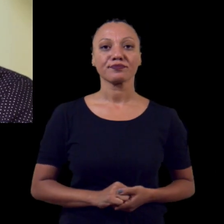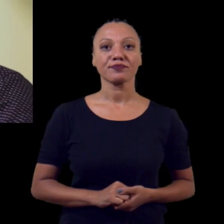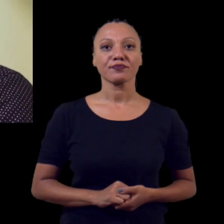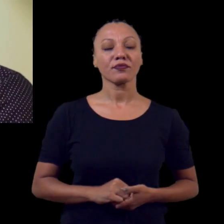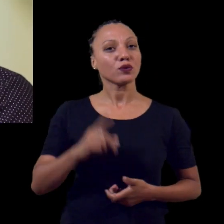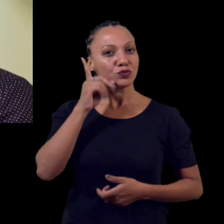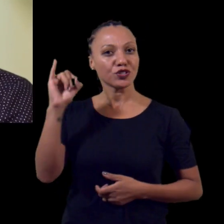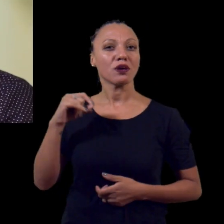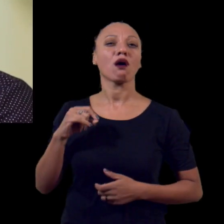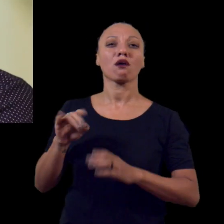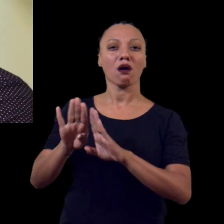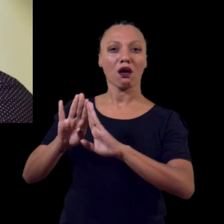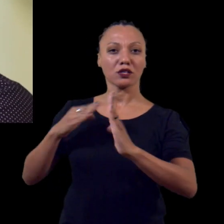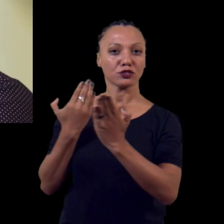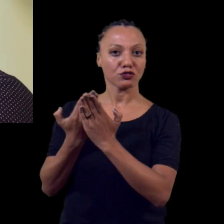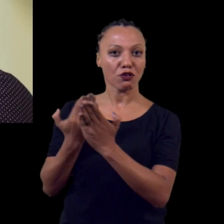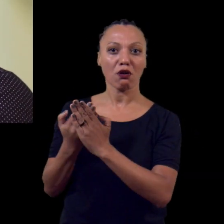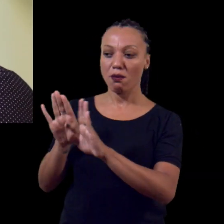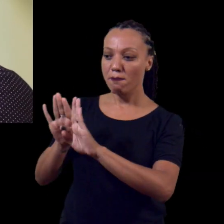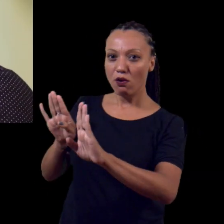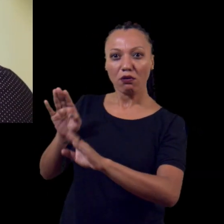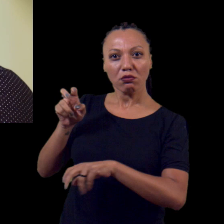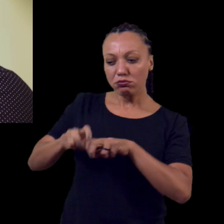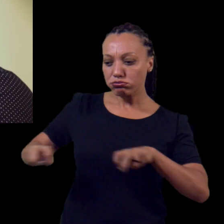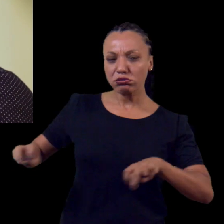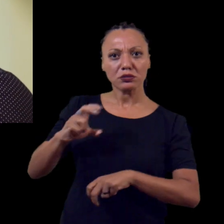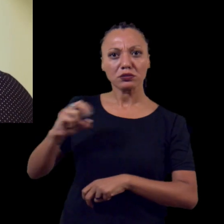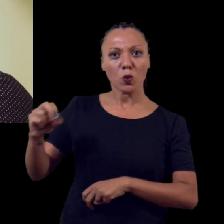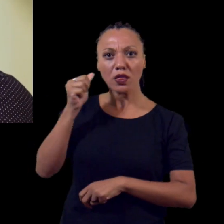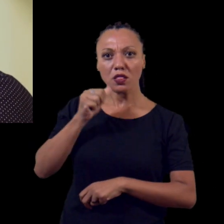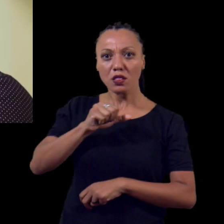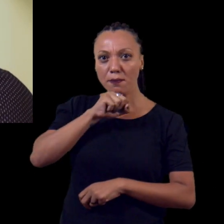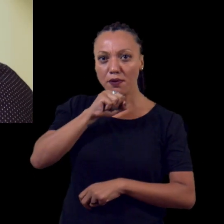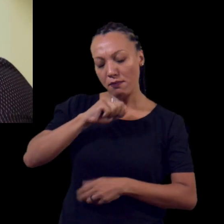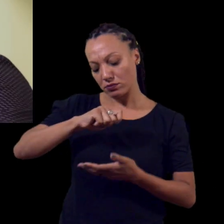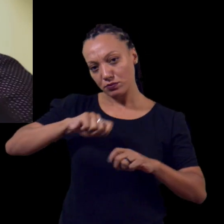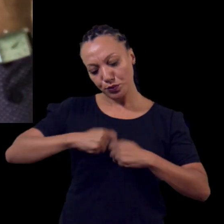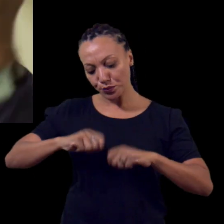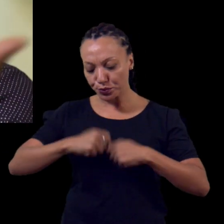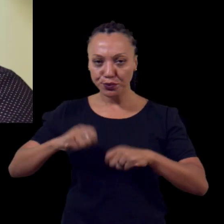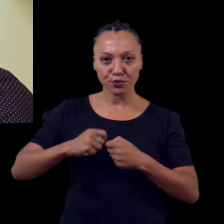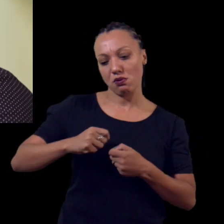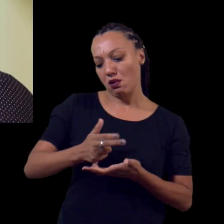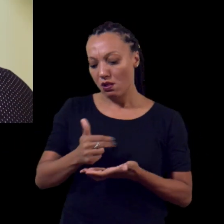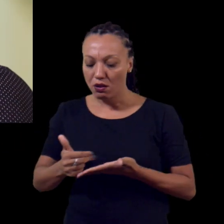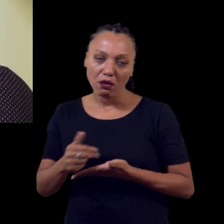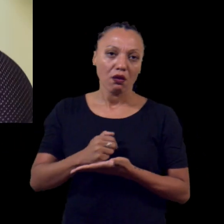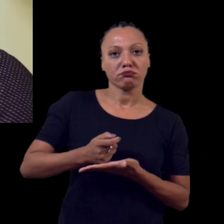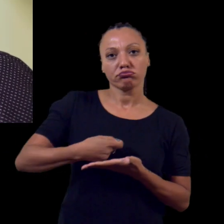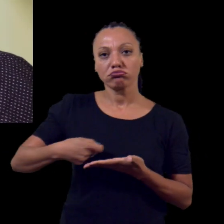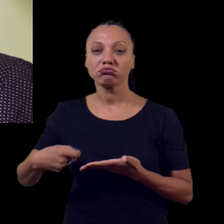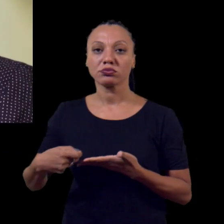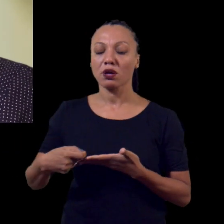tricotando, fazendo palavra cruzada. E perguntei a elas o que elas estavam fazendo ali. Ela falou: nós somos mães dos teus alunos.